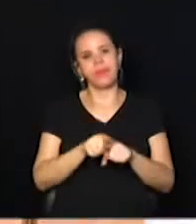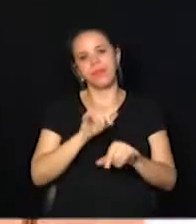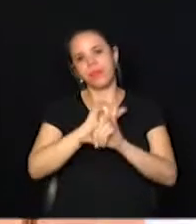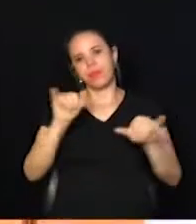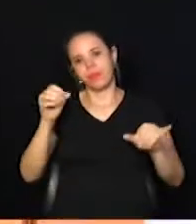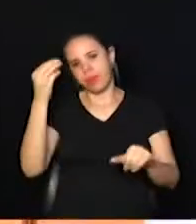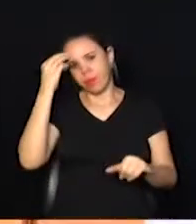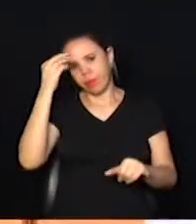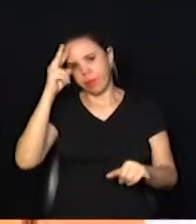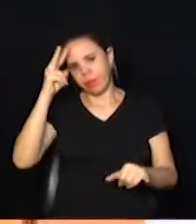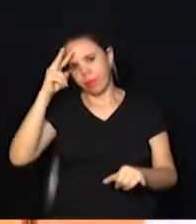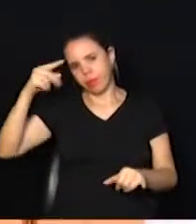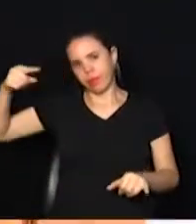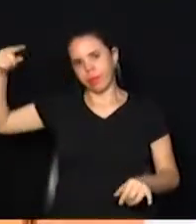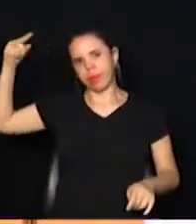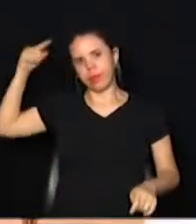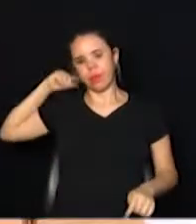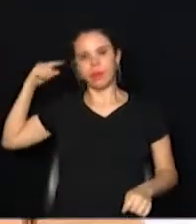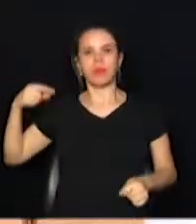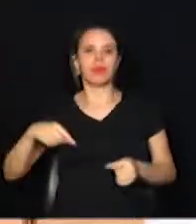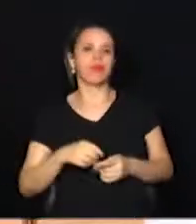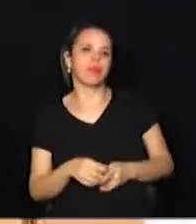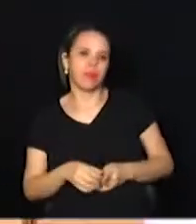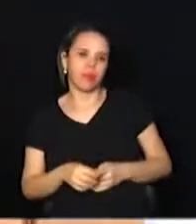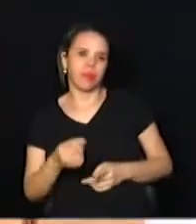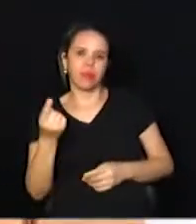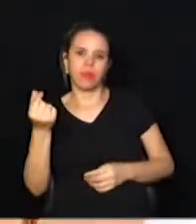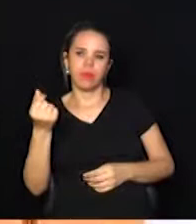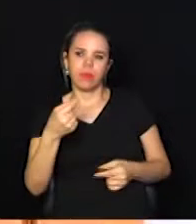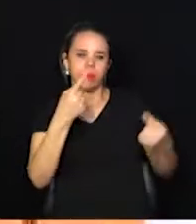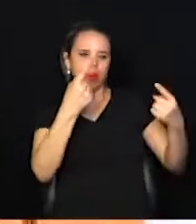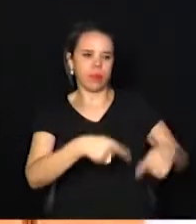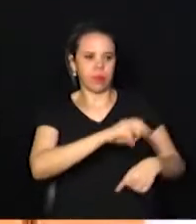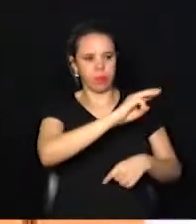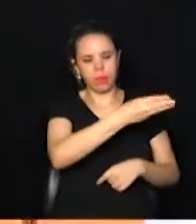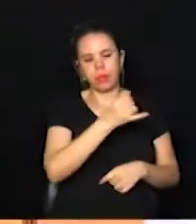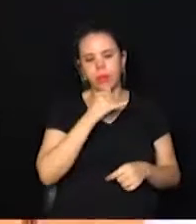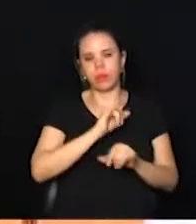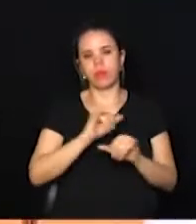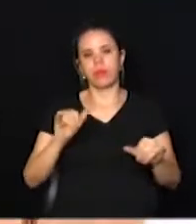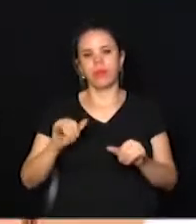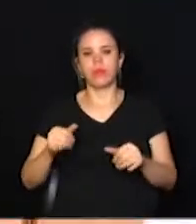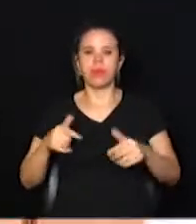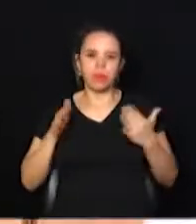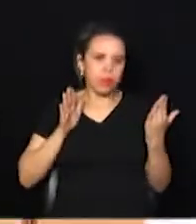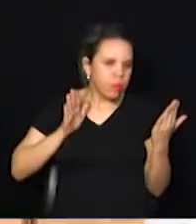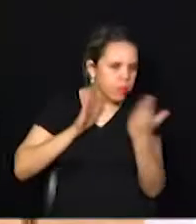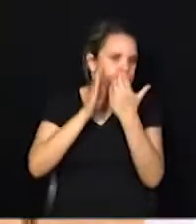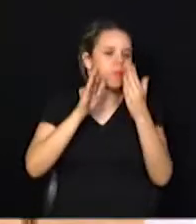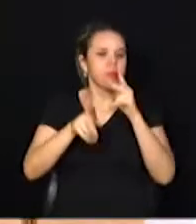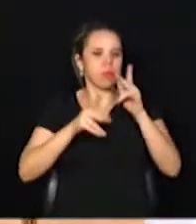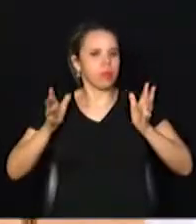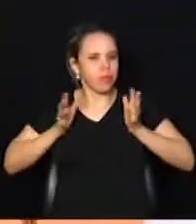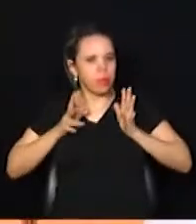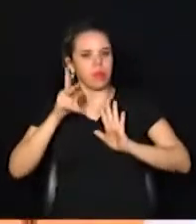né? Quem não lembra da campanha do Tostão contra 1 milhão, em que enfrentou as elites da cidade com um projeto político